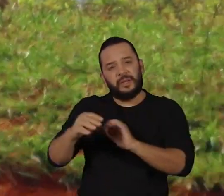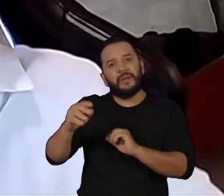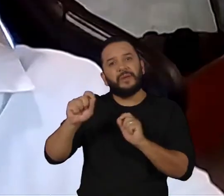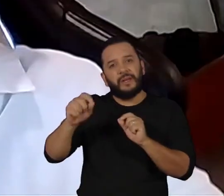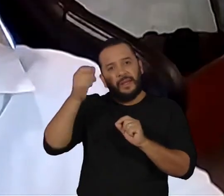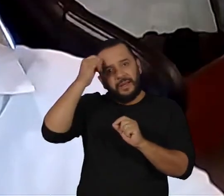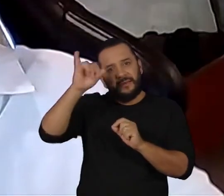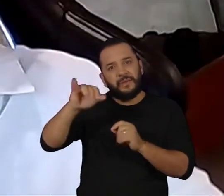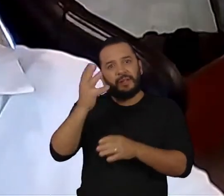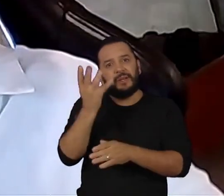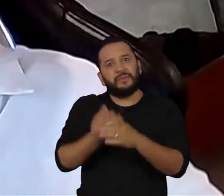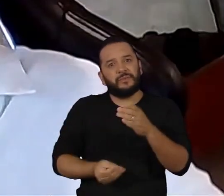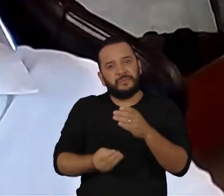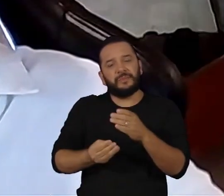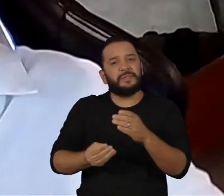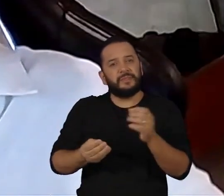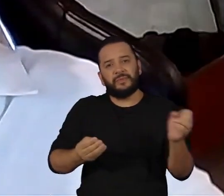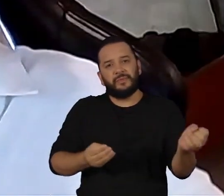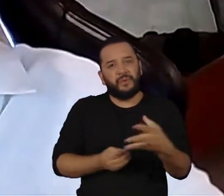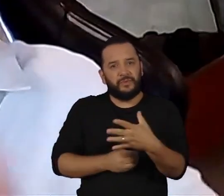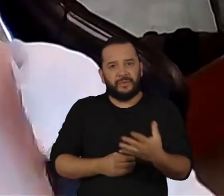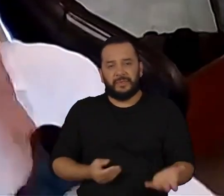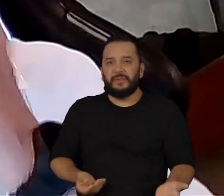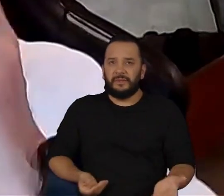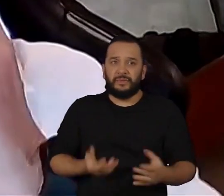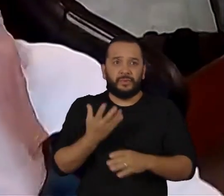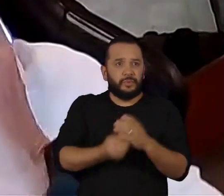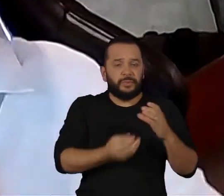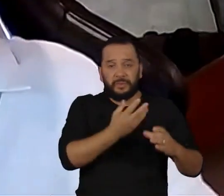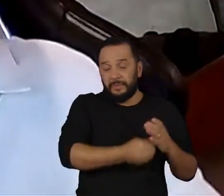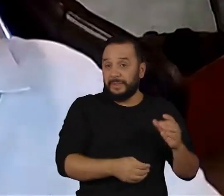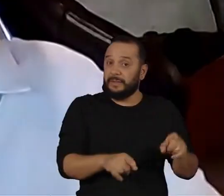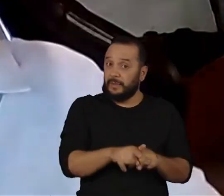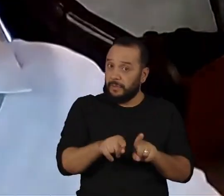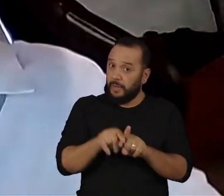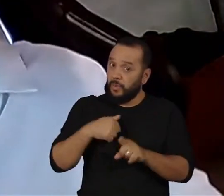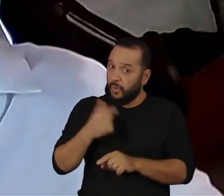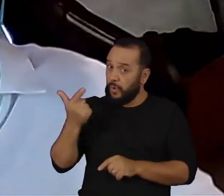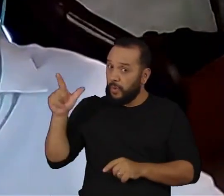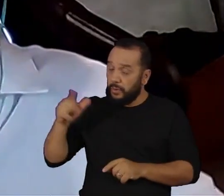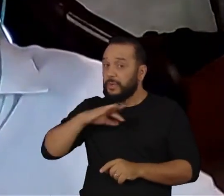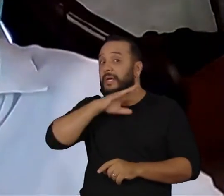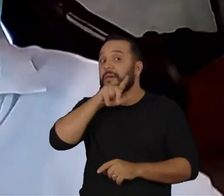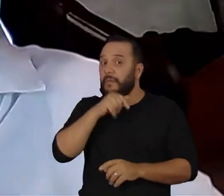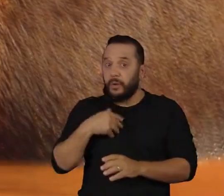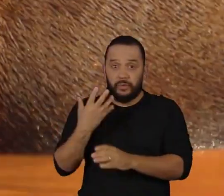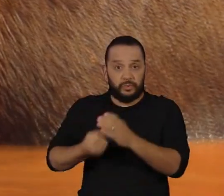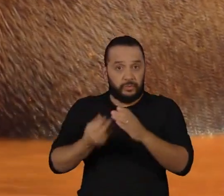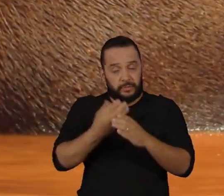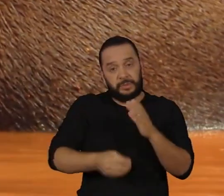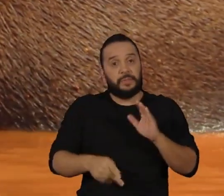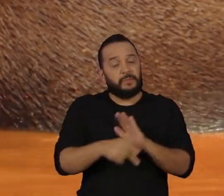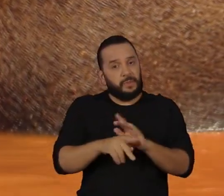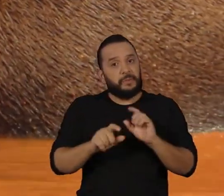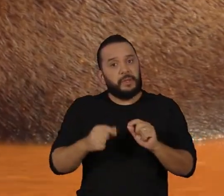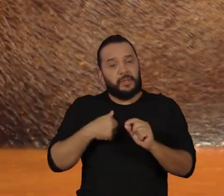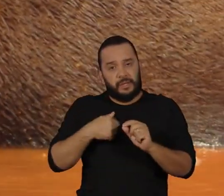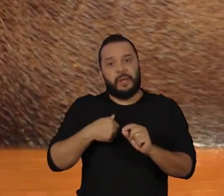extinções. Pensar também no que precisa ser feito para evitar que outras espécies se extingam na Caatinga também, né?